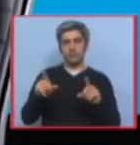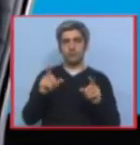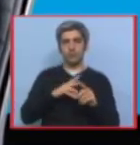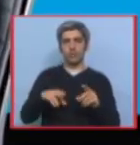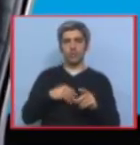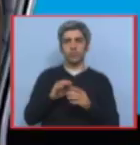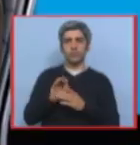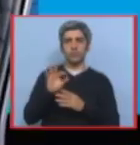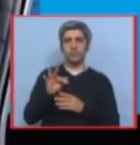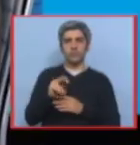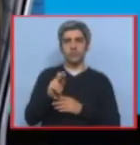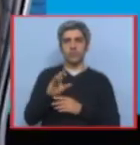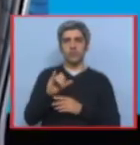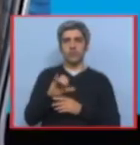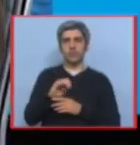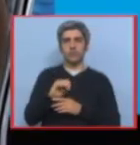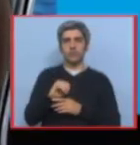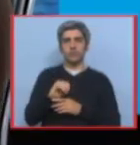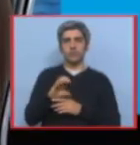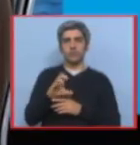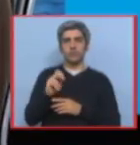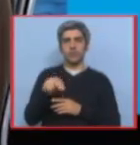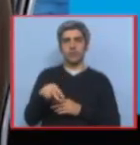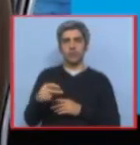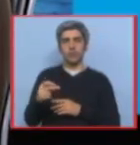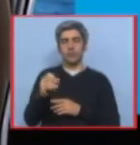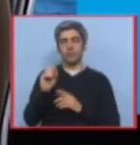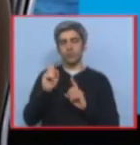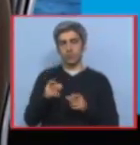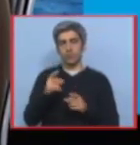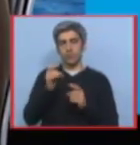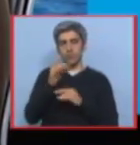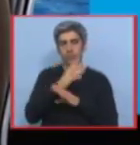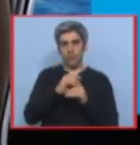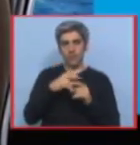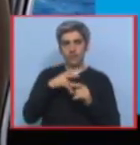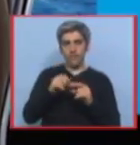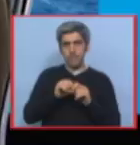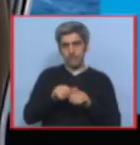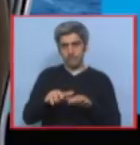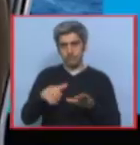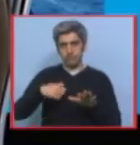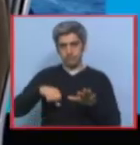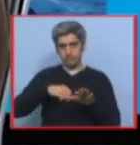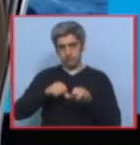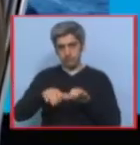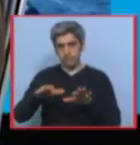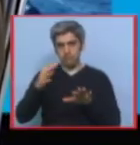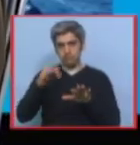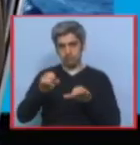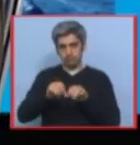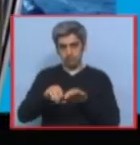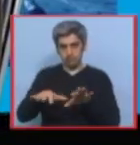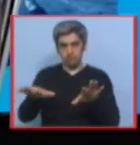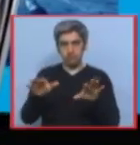mundo a semente franciscana. Começando pela Europa, que se espalhou em Portugal, em Espanha, em